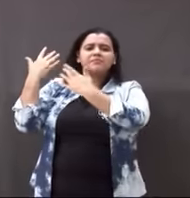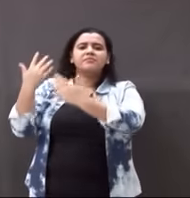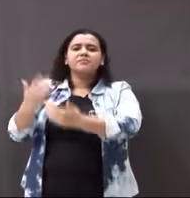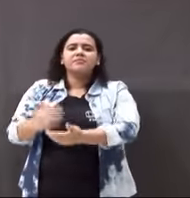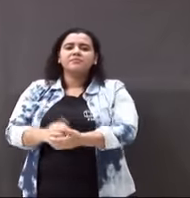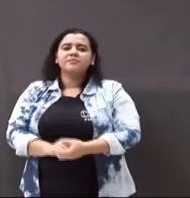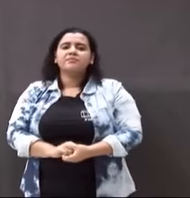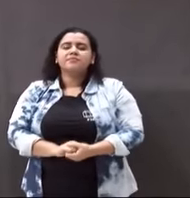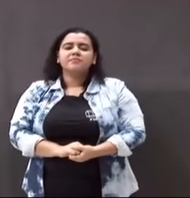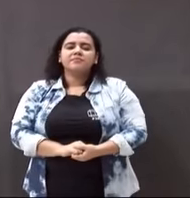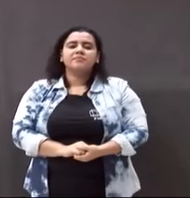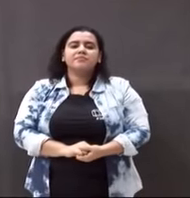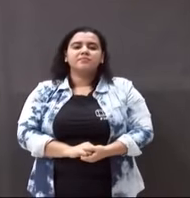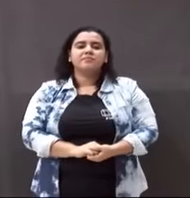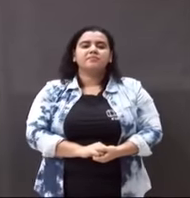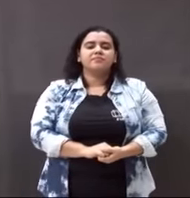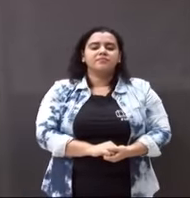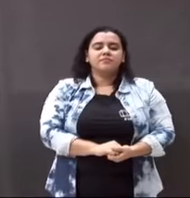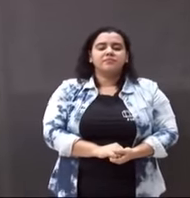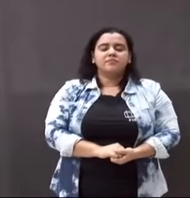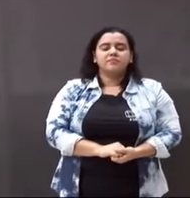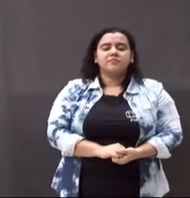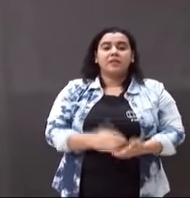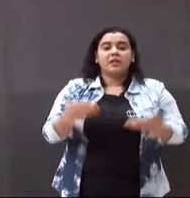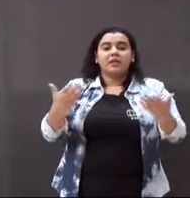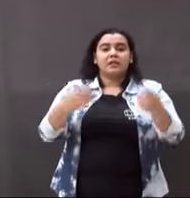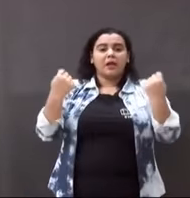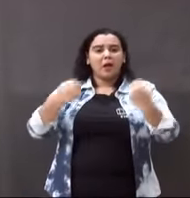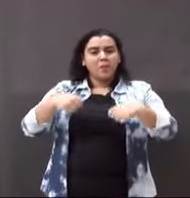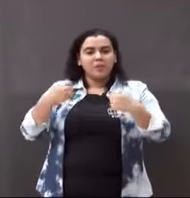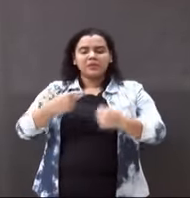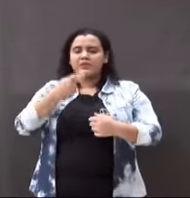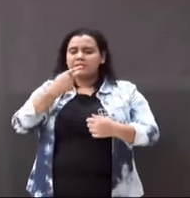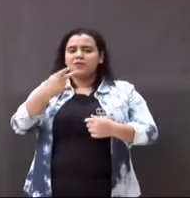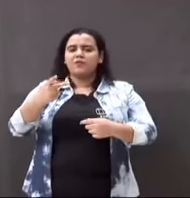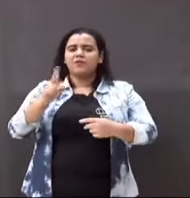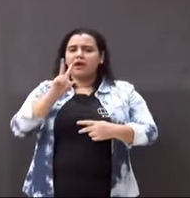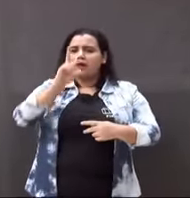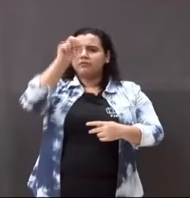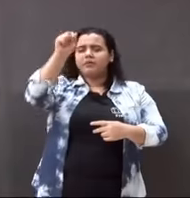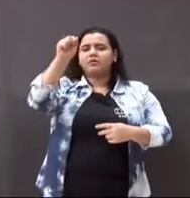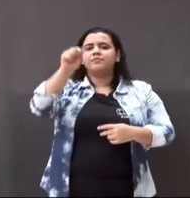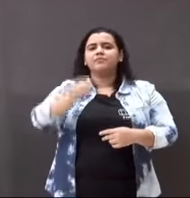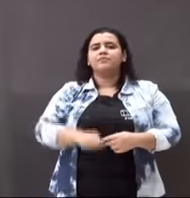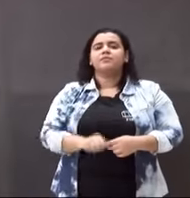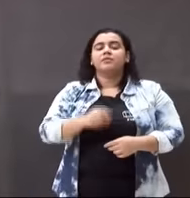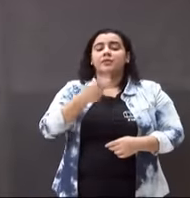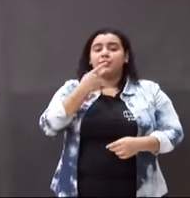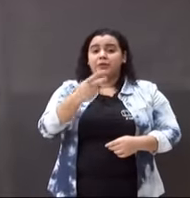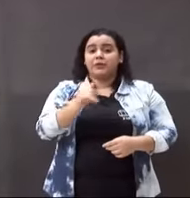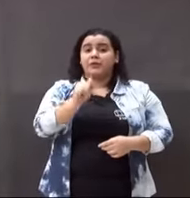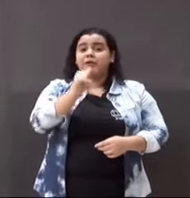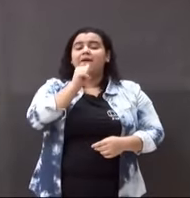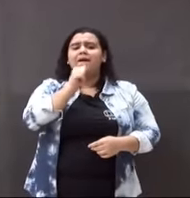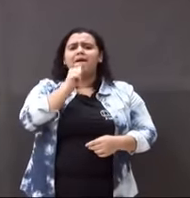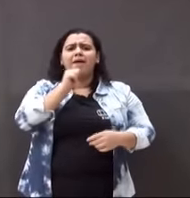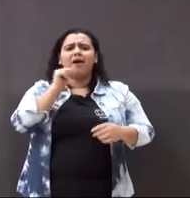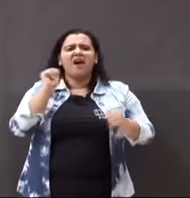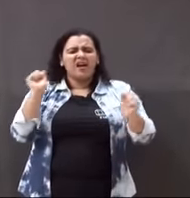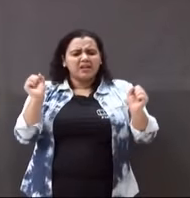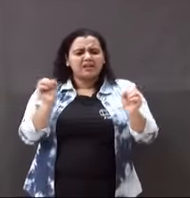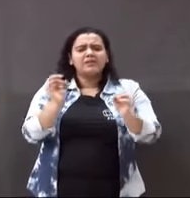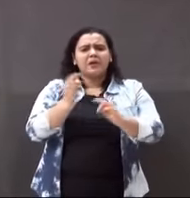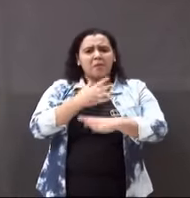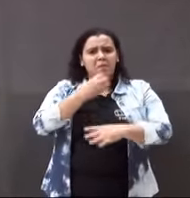aqui você tem que falar bem alto, forte e grosso. Diga ainda bem. Ainda bem. Melhor aí, irmão. Diga ainda